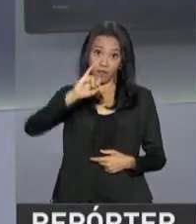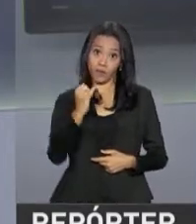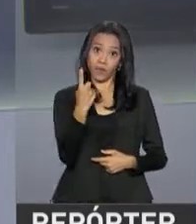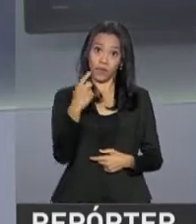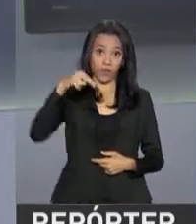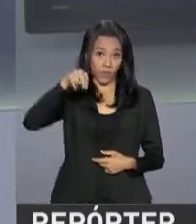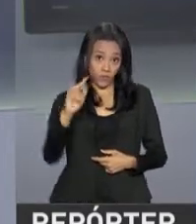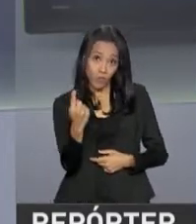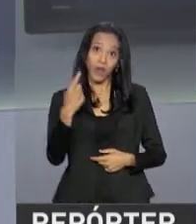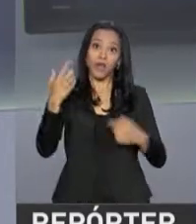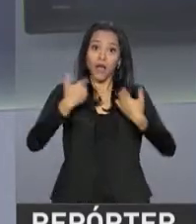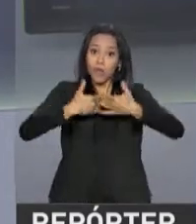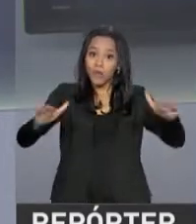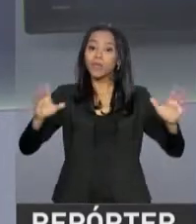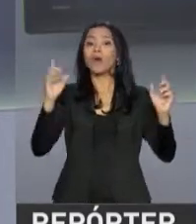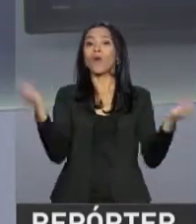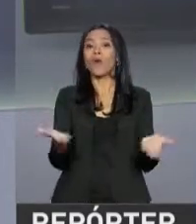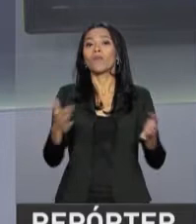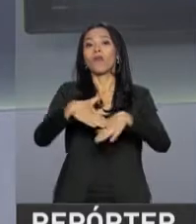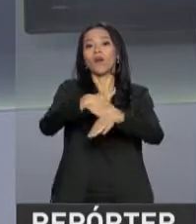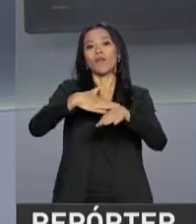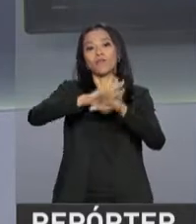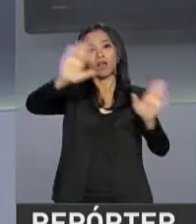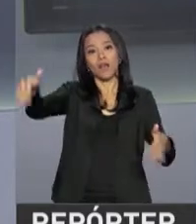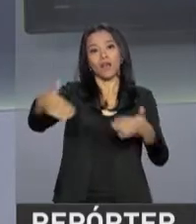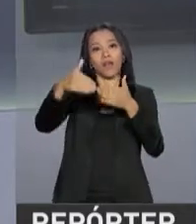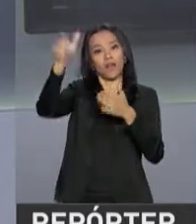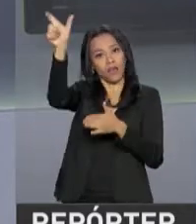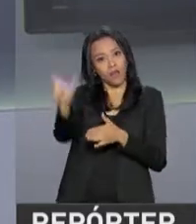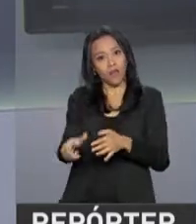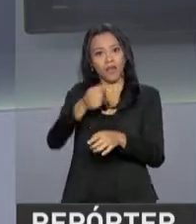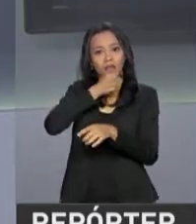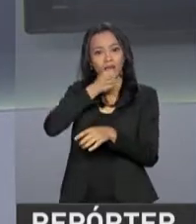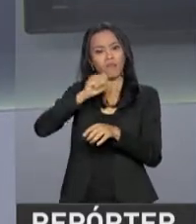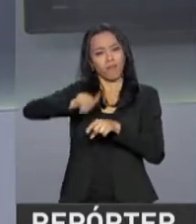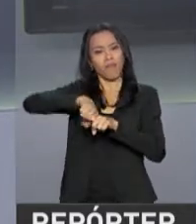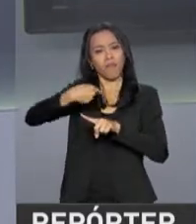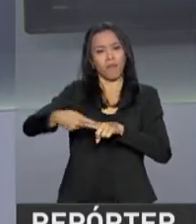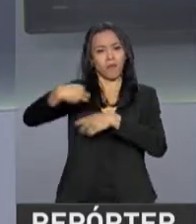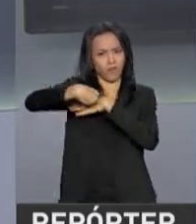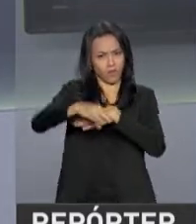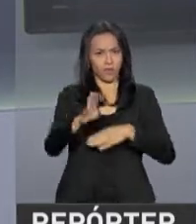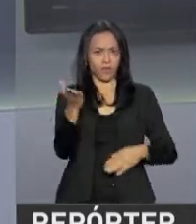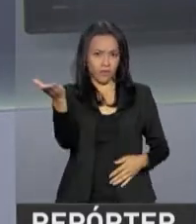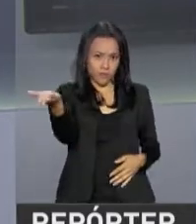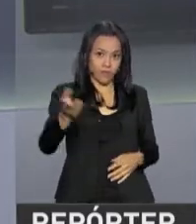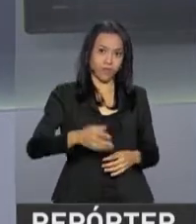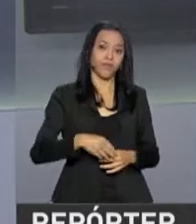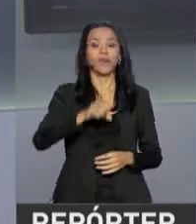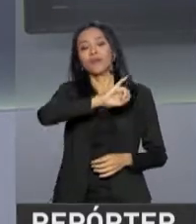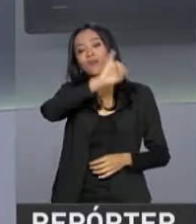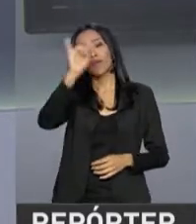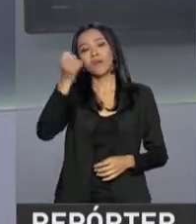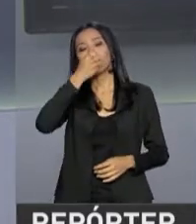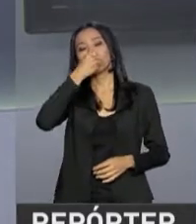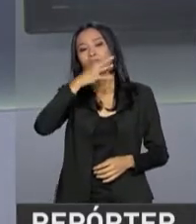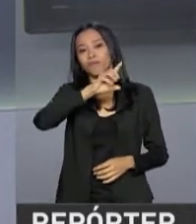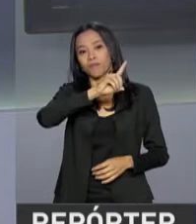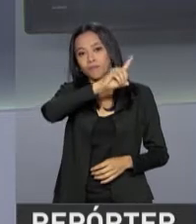essa edição indo conversar ao vivo com a repórter Márcia Fernandes, que tem outras informações. Olá, Márcia, bom dia para